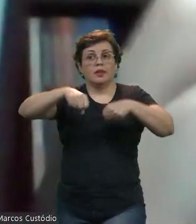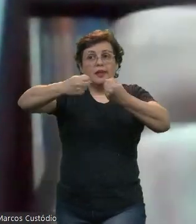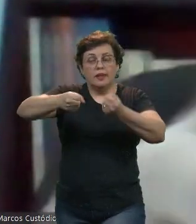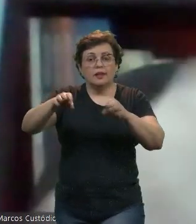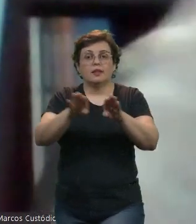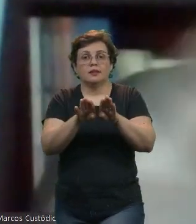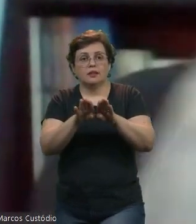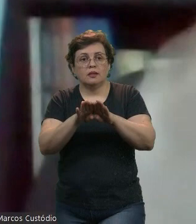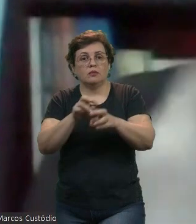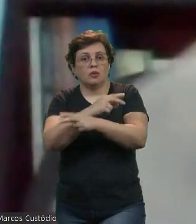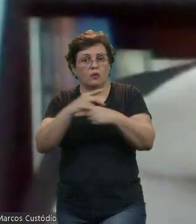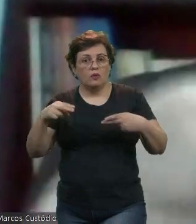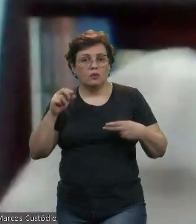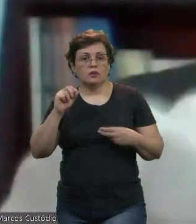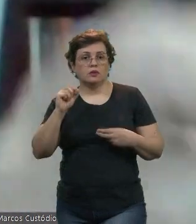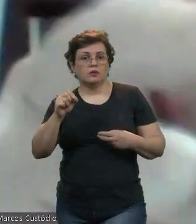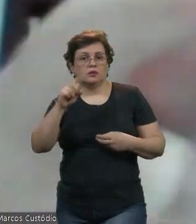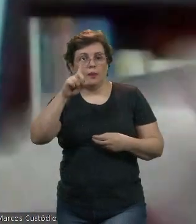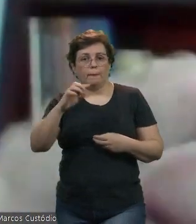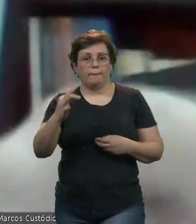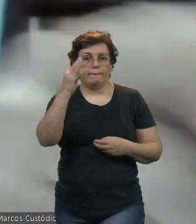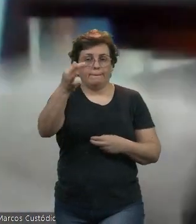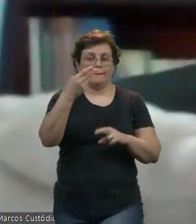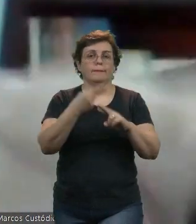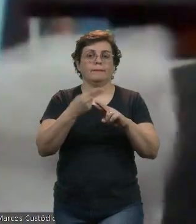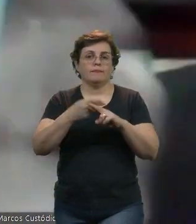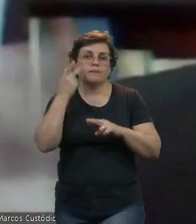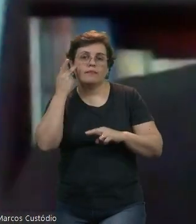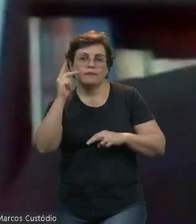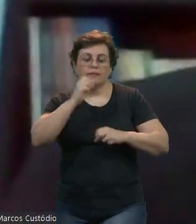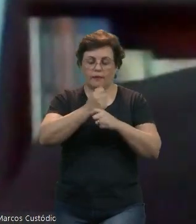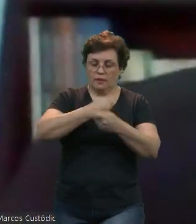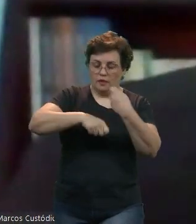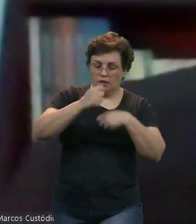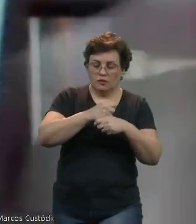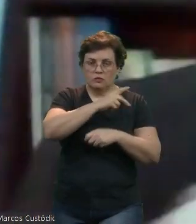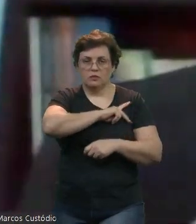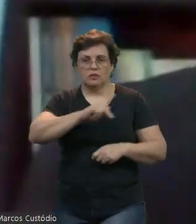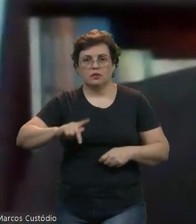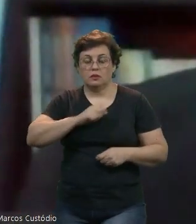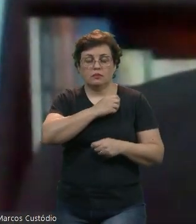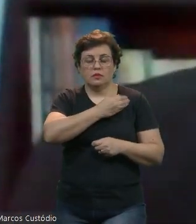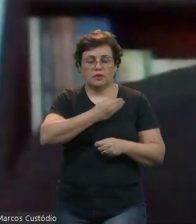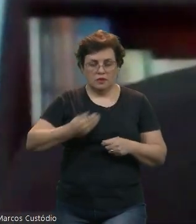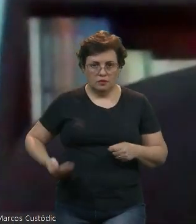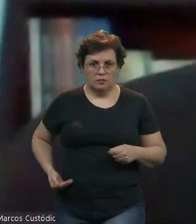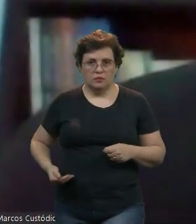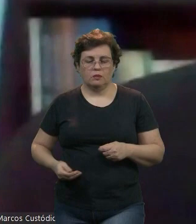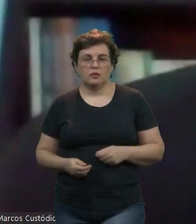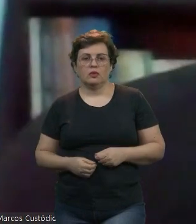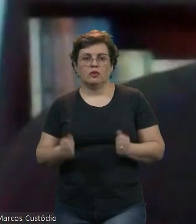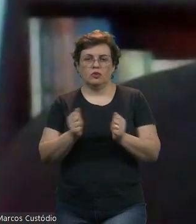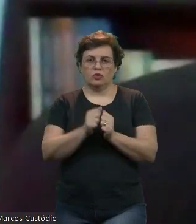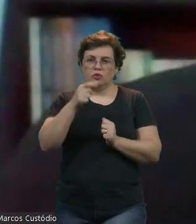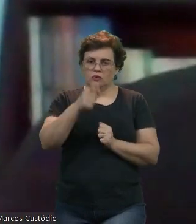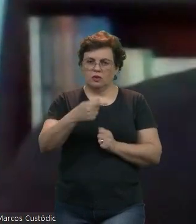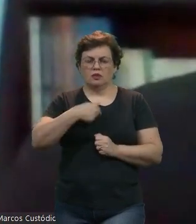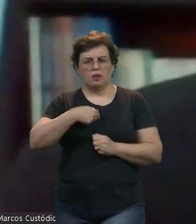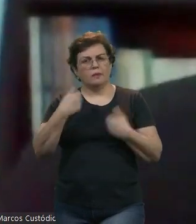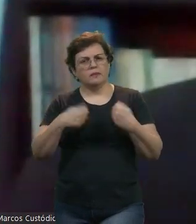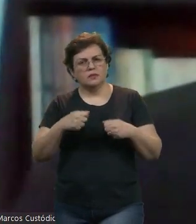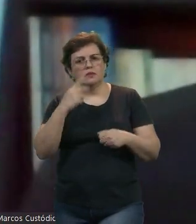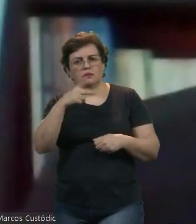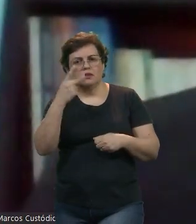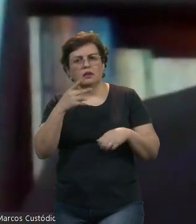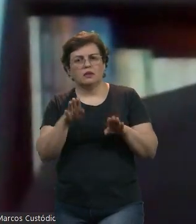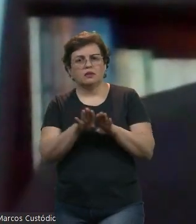acesso ao recurso que certamente será útil para a administração pública. Somando-se a isso, senhor presidente, eu preciso só registrar aqui